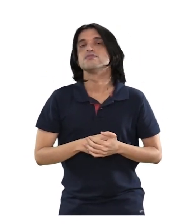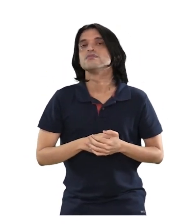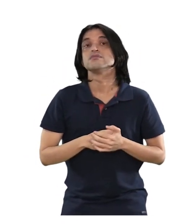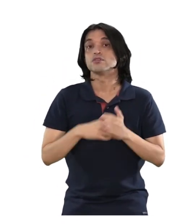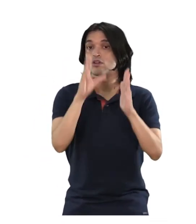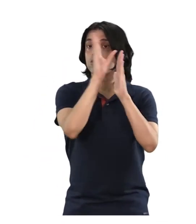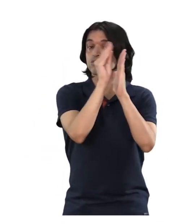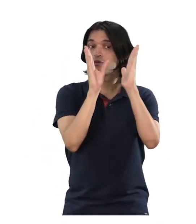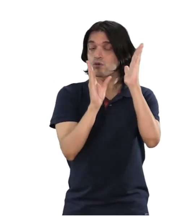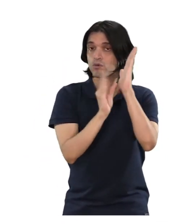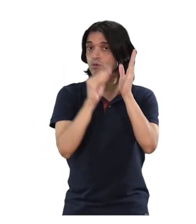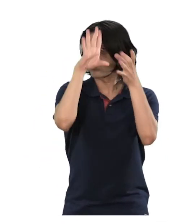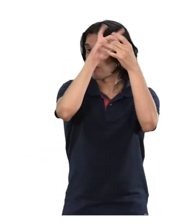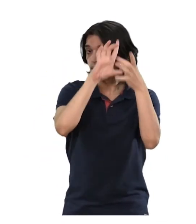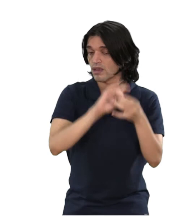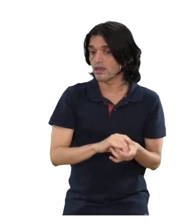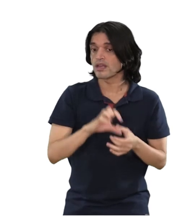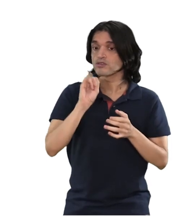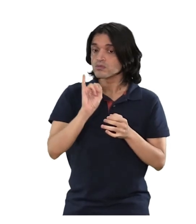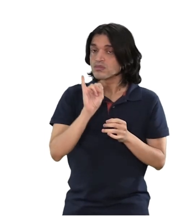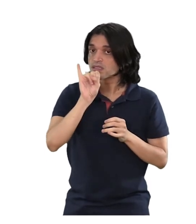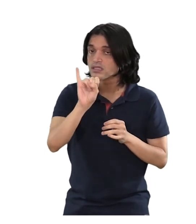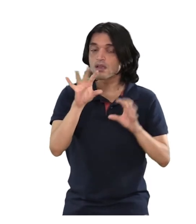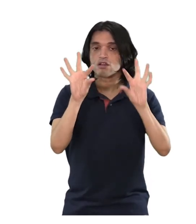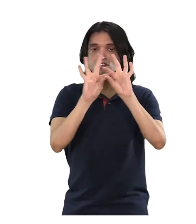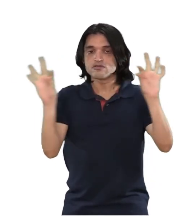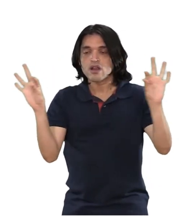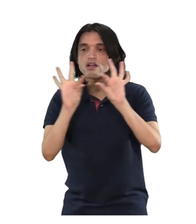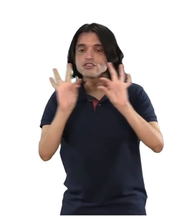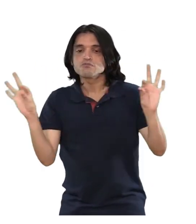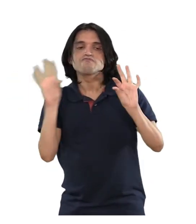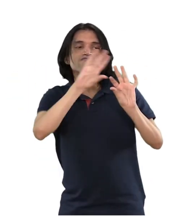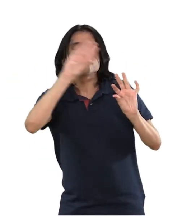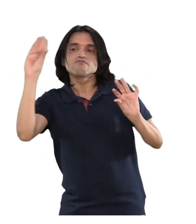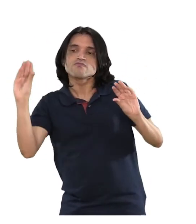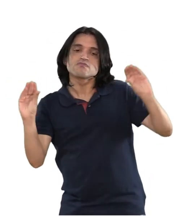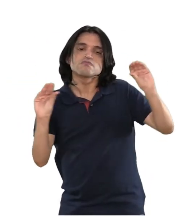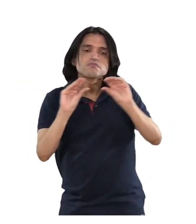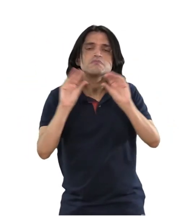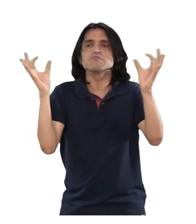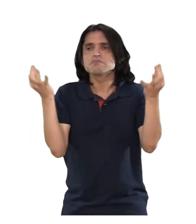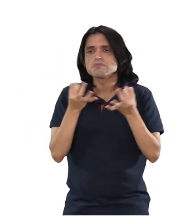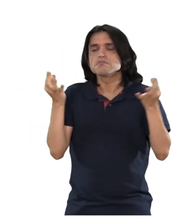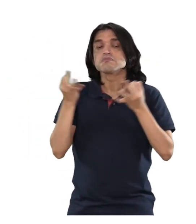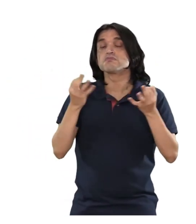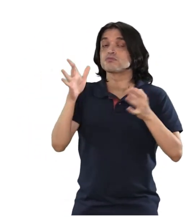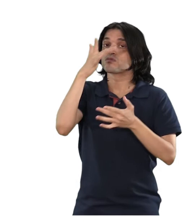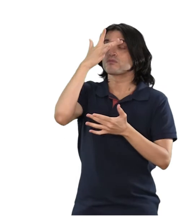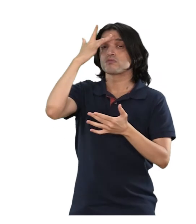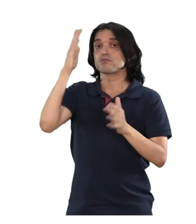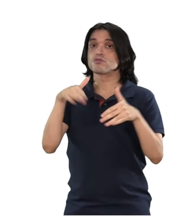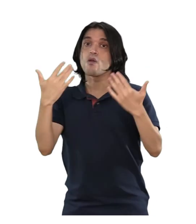perfeitamente. Dessa forma, o leitor passa de uma frase a outra com tranquilidade, sem